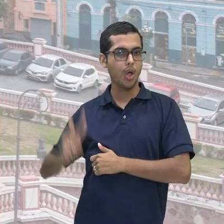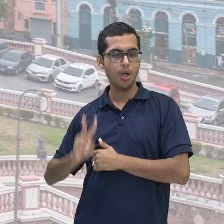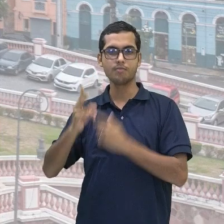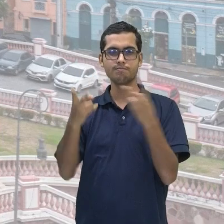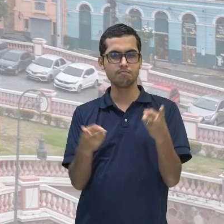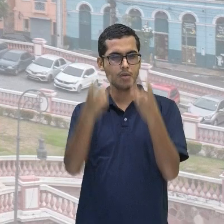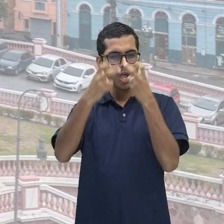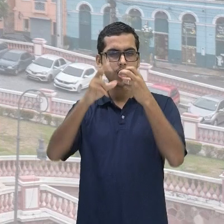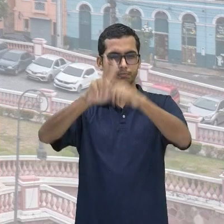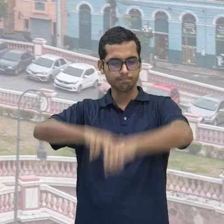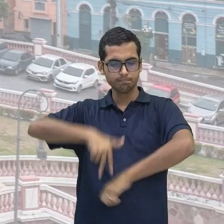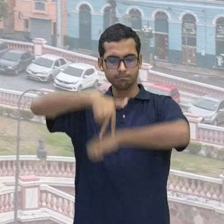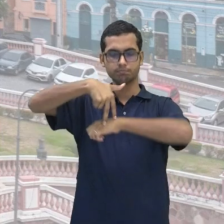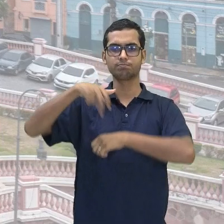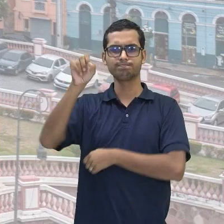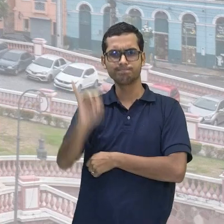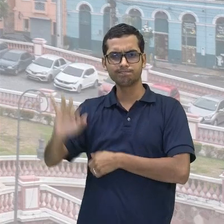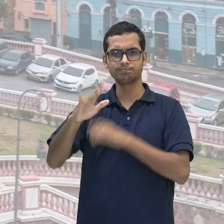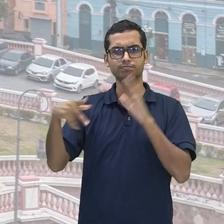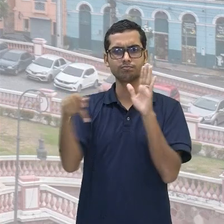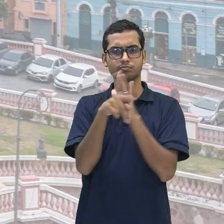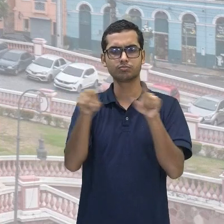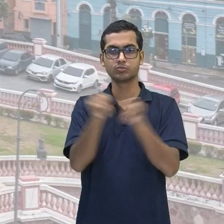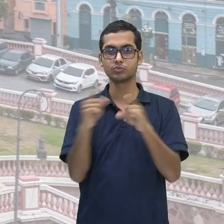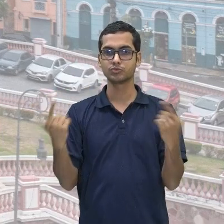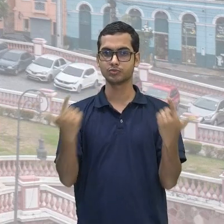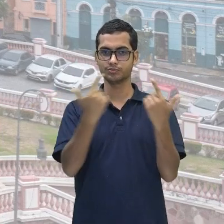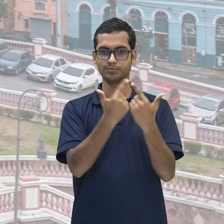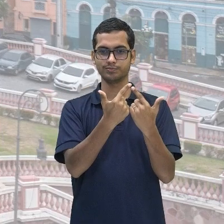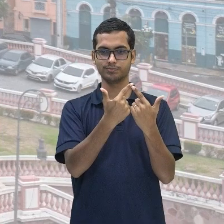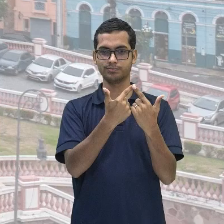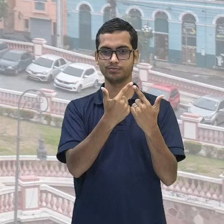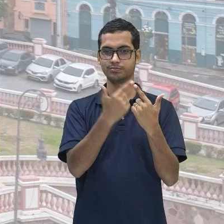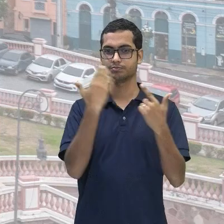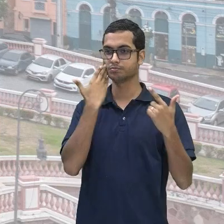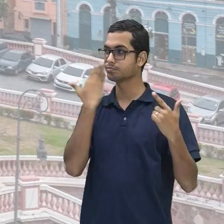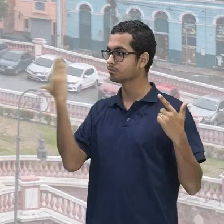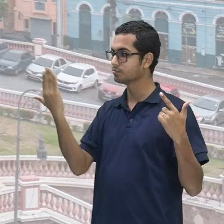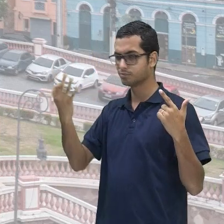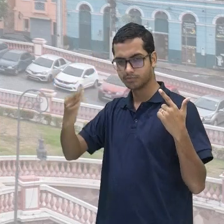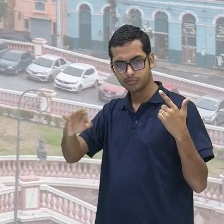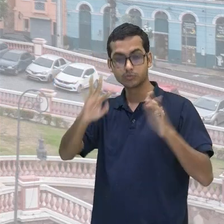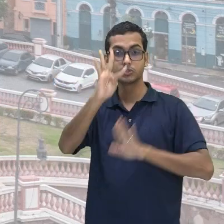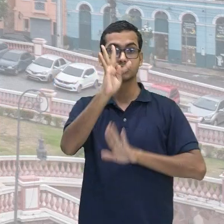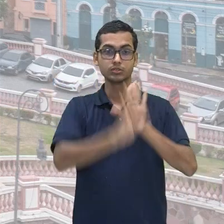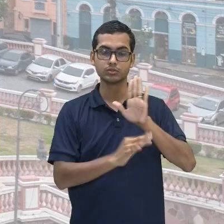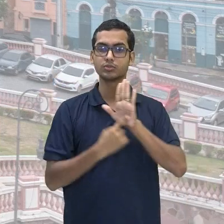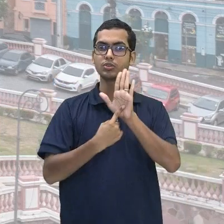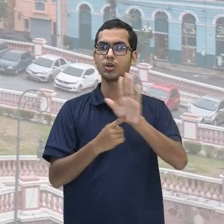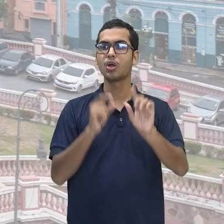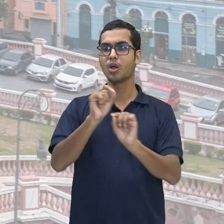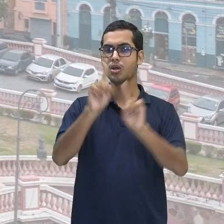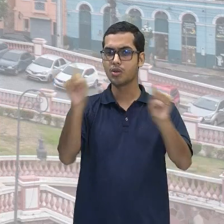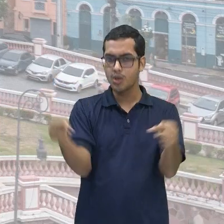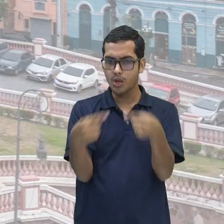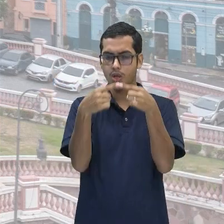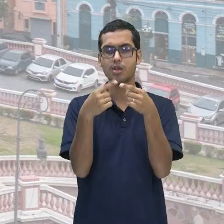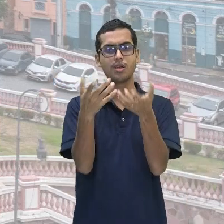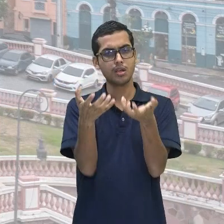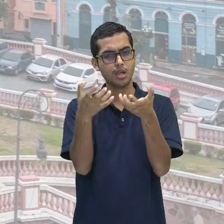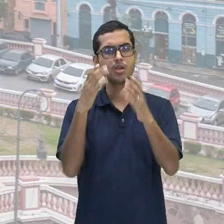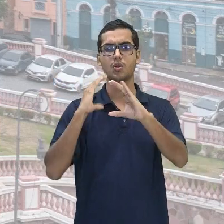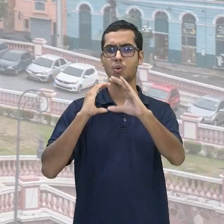protagonismo na imagem do Teatro Amazonas. Então, certamente, este é um texto, esta é uma imagem que quer comunicar